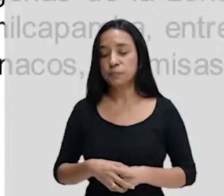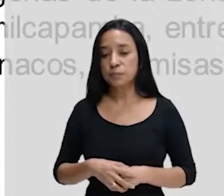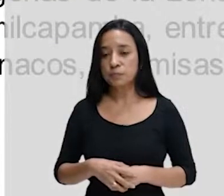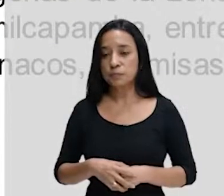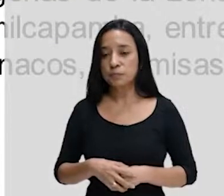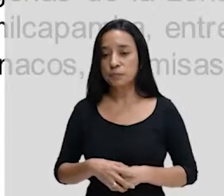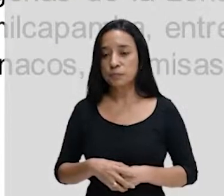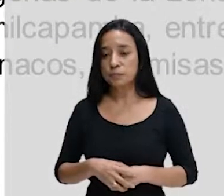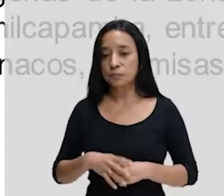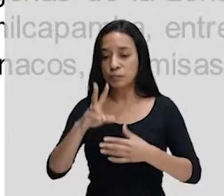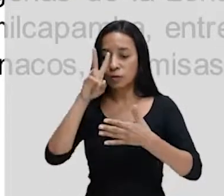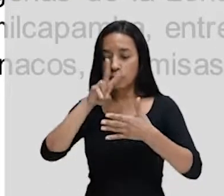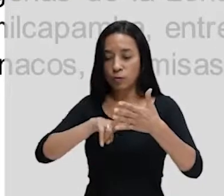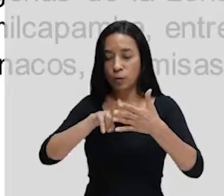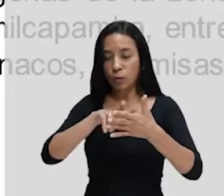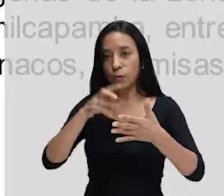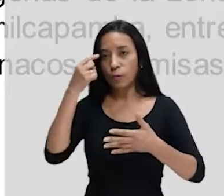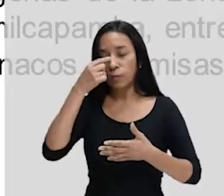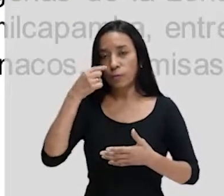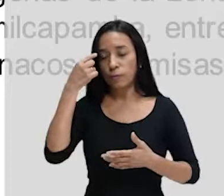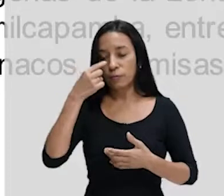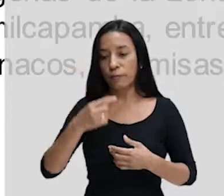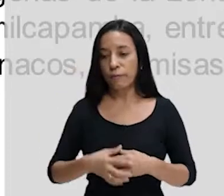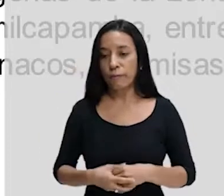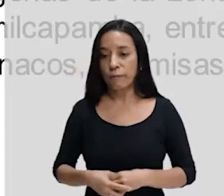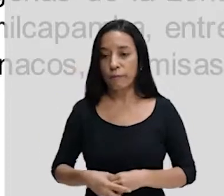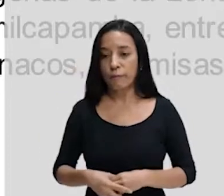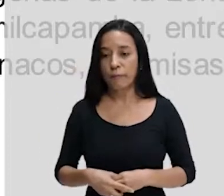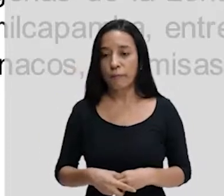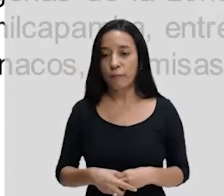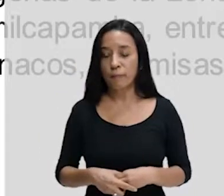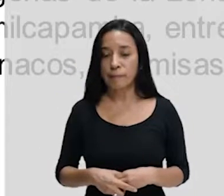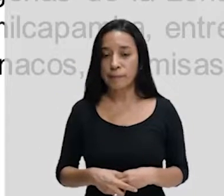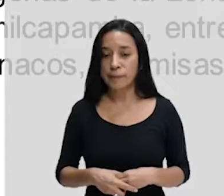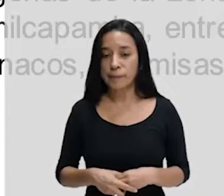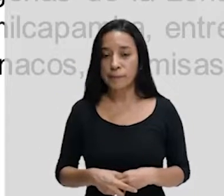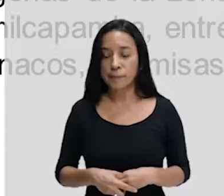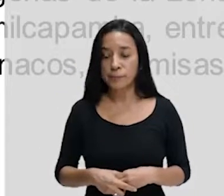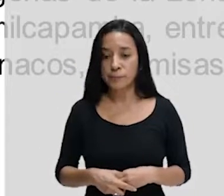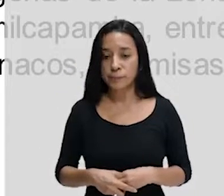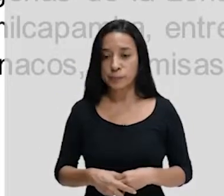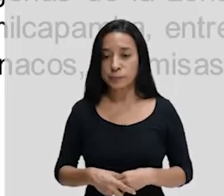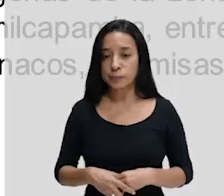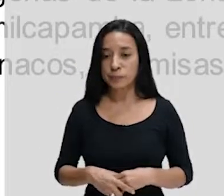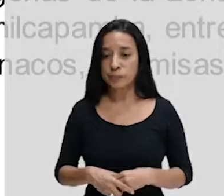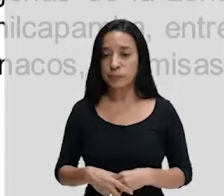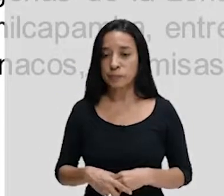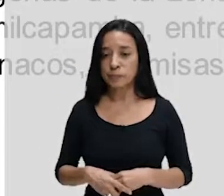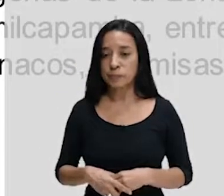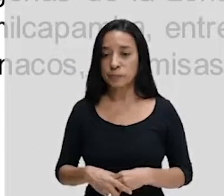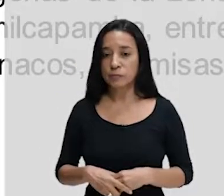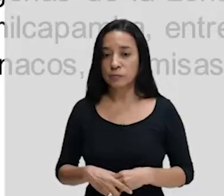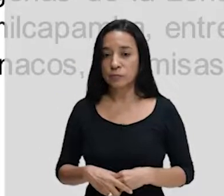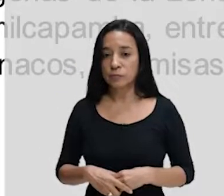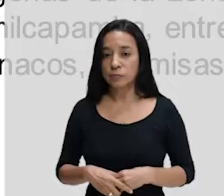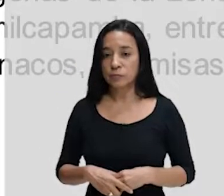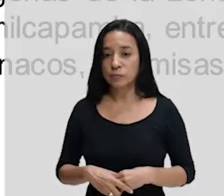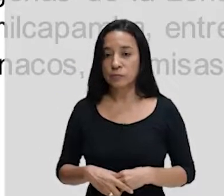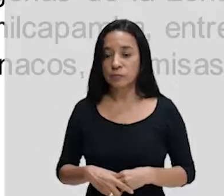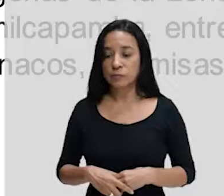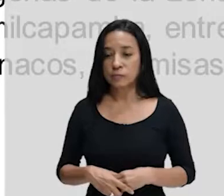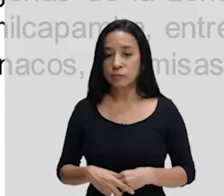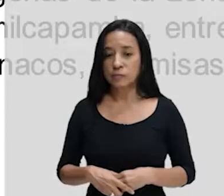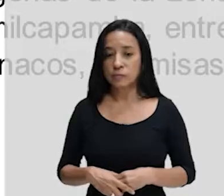maneira, em base à lana de oveja e algodão, as comunidades indígenas da zona andina,